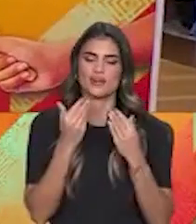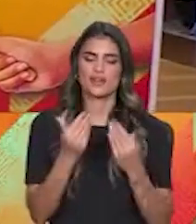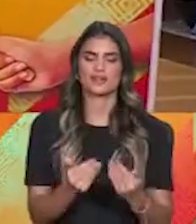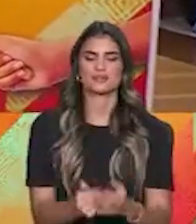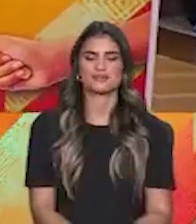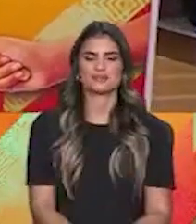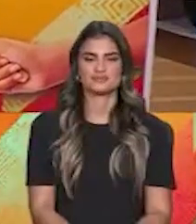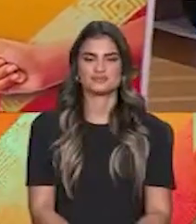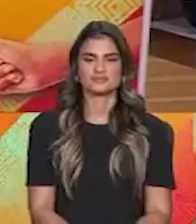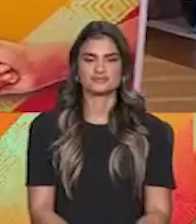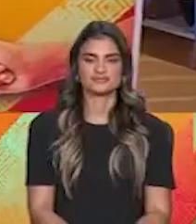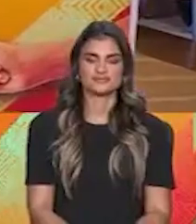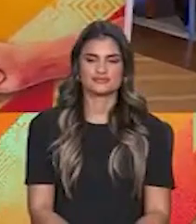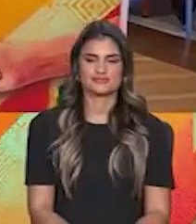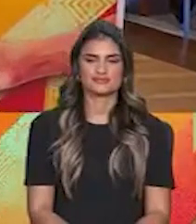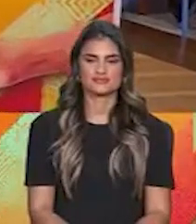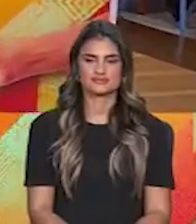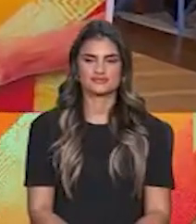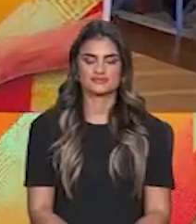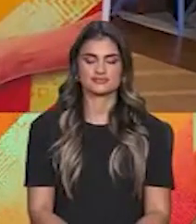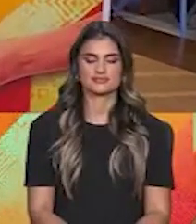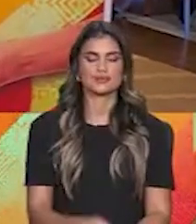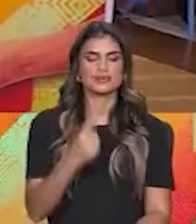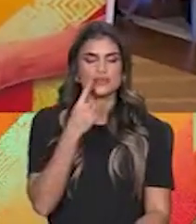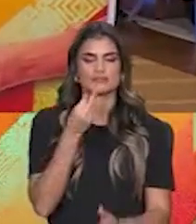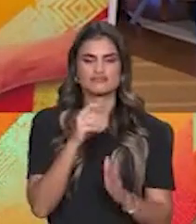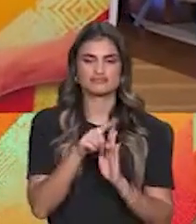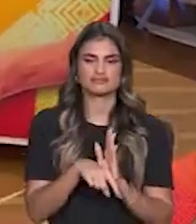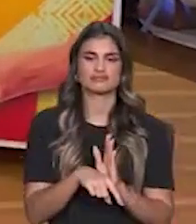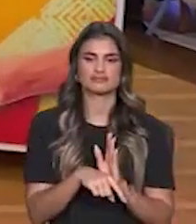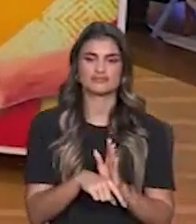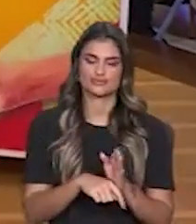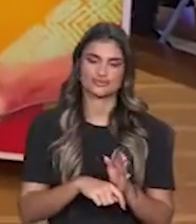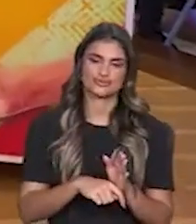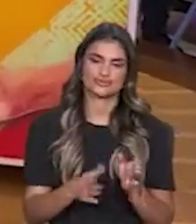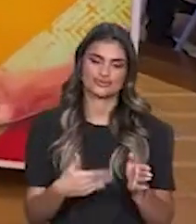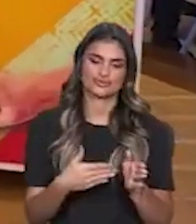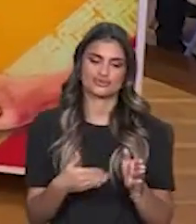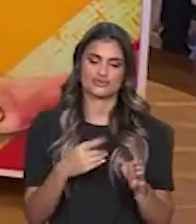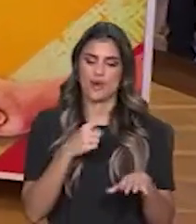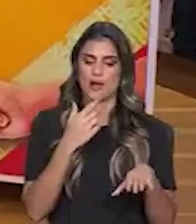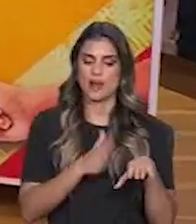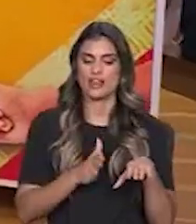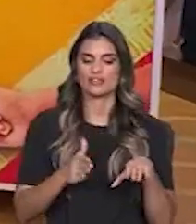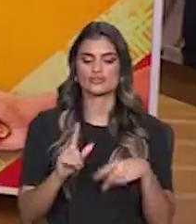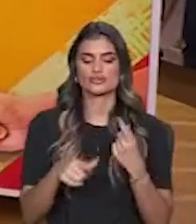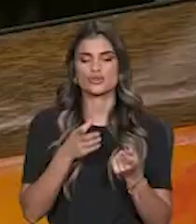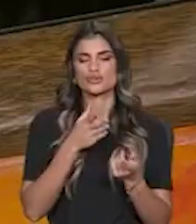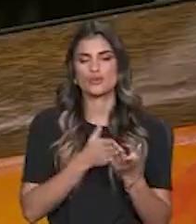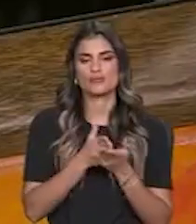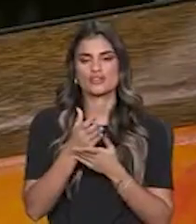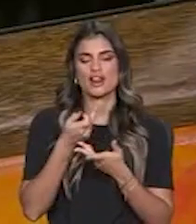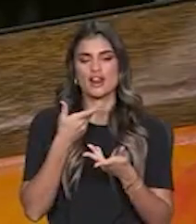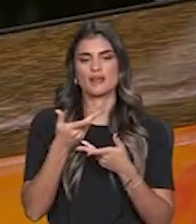palavras elogiosas, maravilha. Carla, vamos ver os ingredientes para fazer as rabanadas? Sim, sim, pode ser? E depois continuamos aqui a conversa, até para dar início